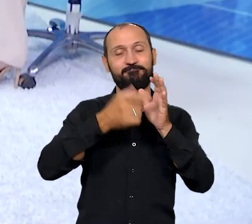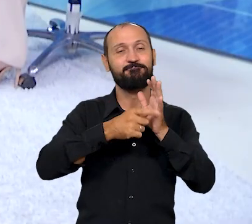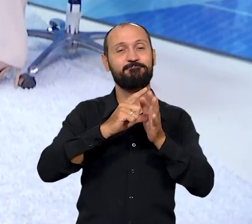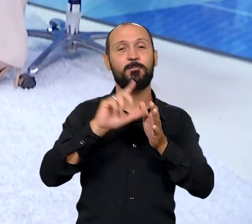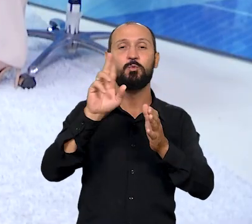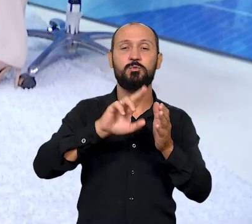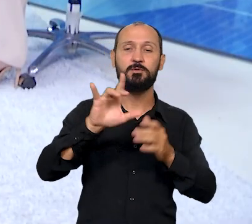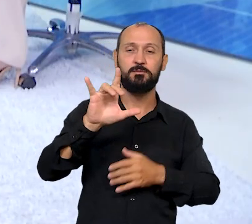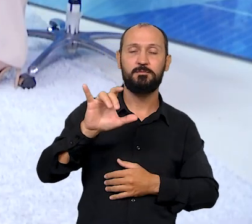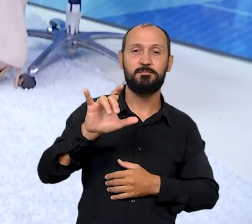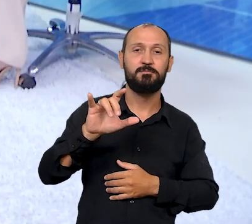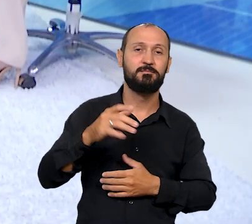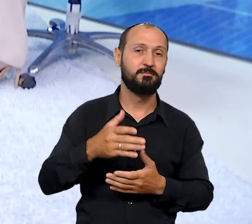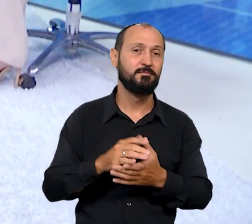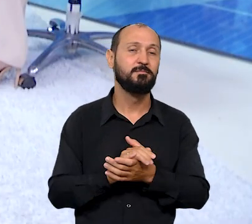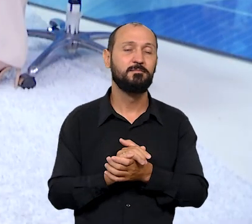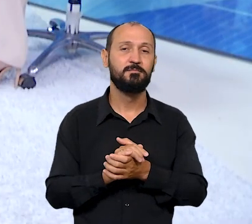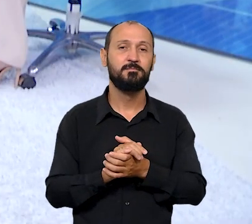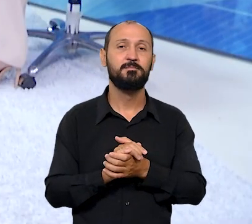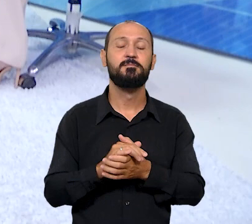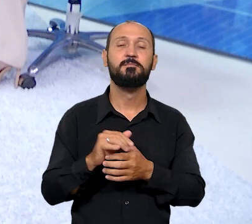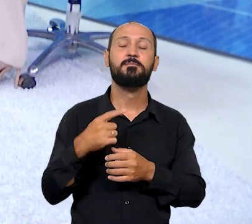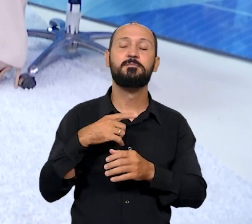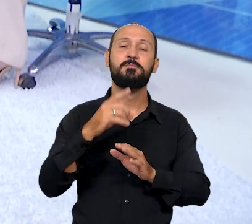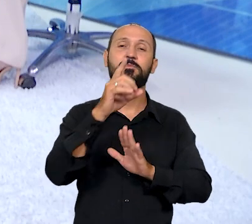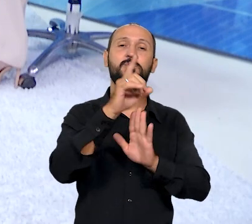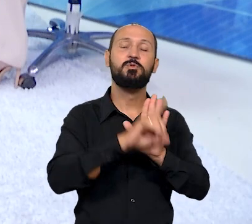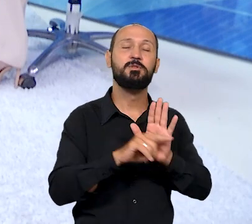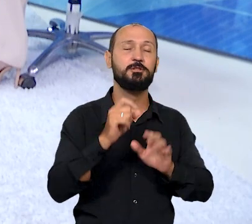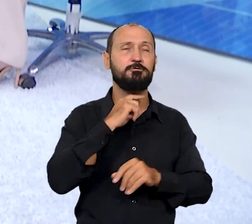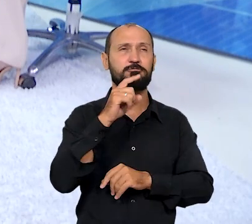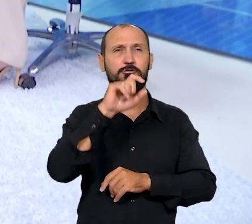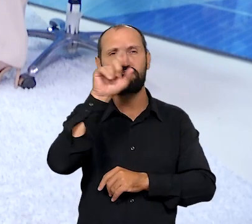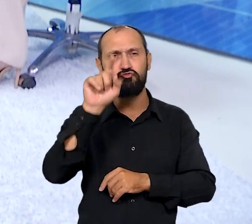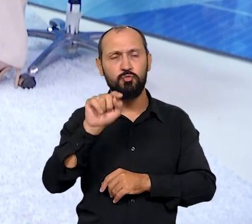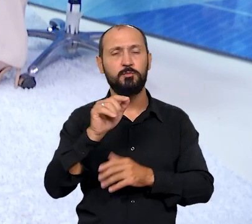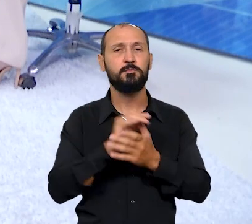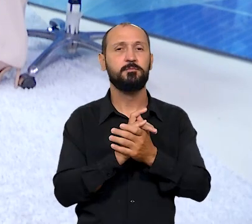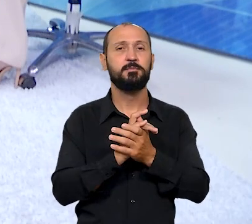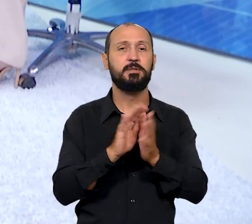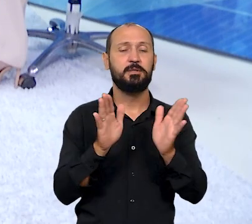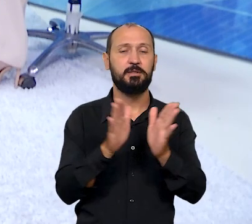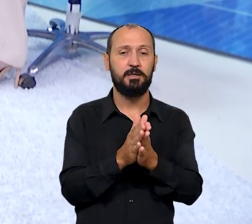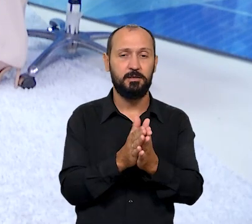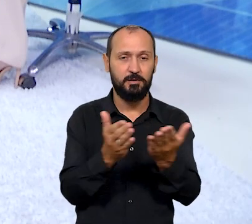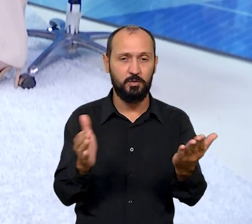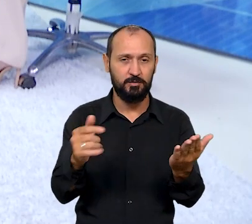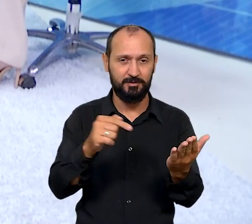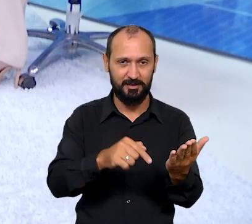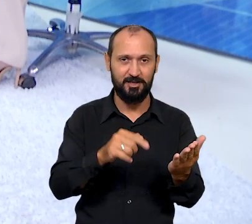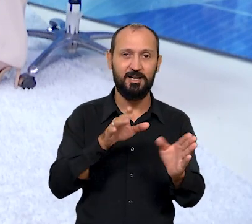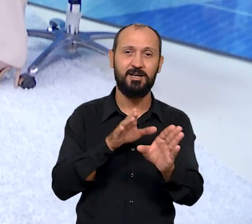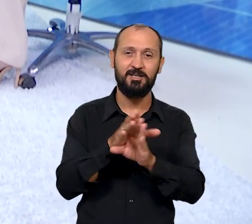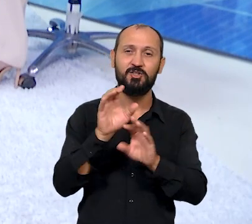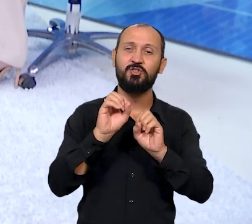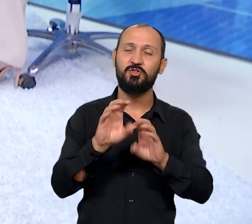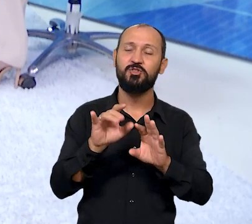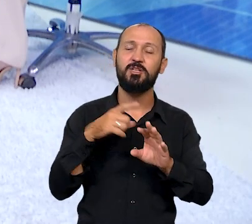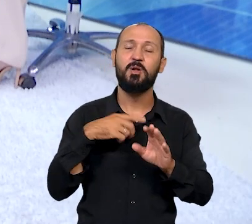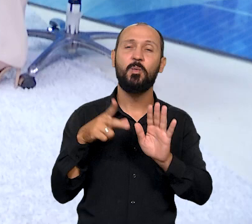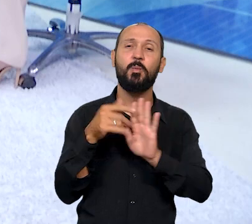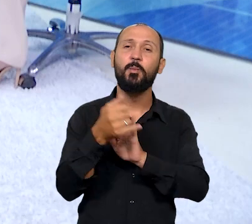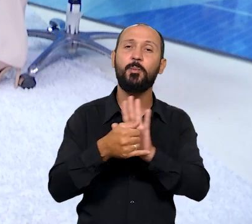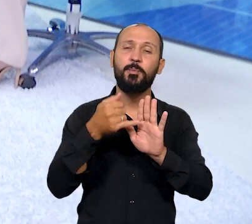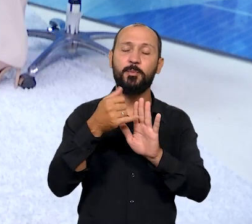se orientar ali através do Instagram da Comissão de Defesa do Consumidor sobre aquele direito que você está em dúvida. E a cartilha é um dos